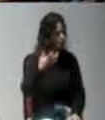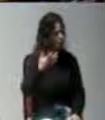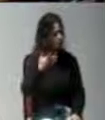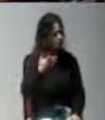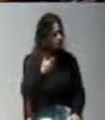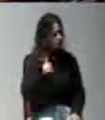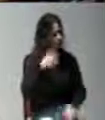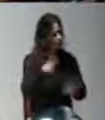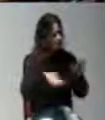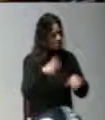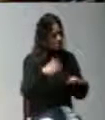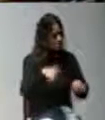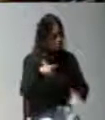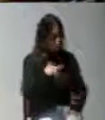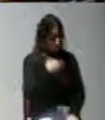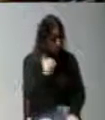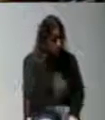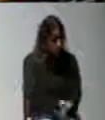são mortes não.